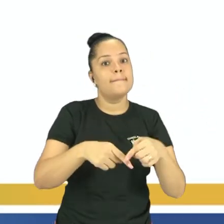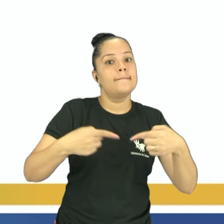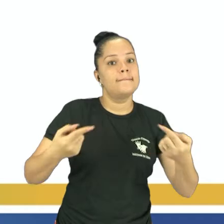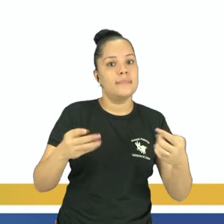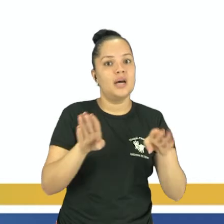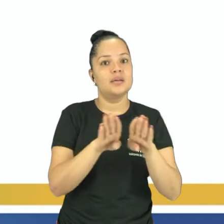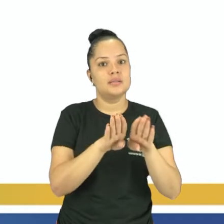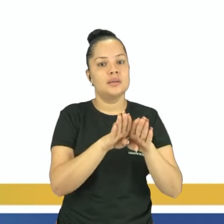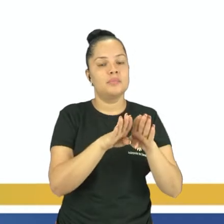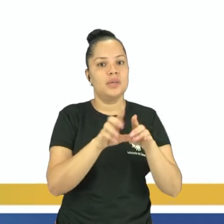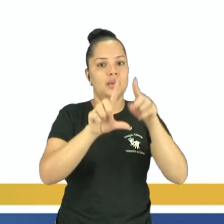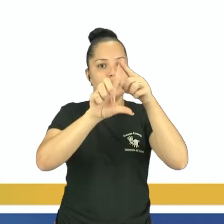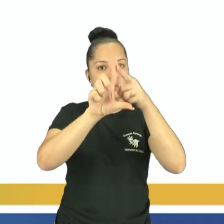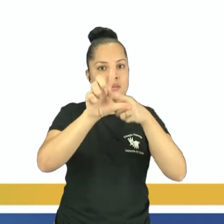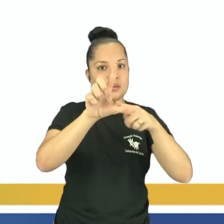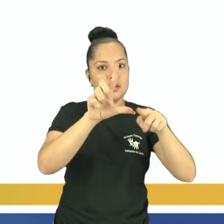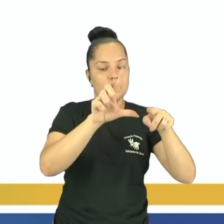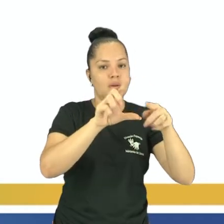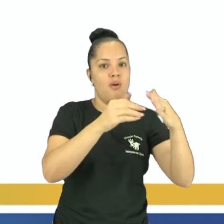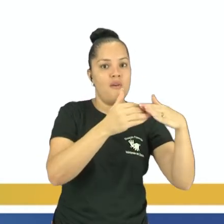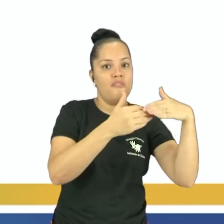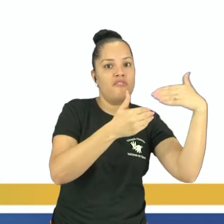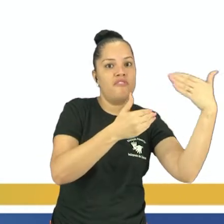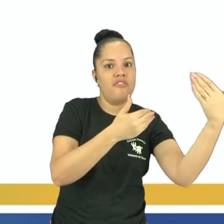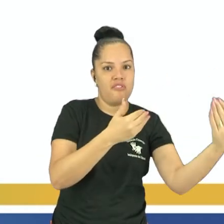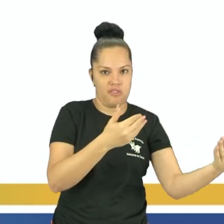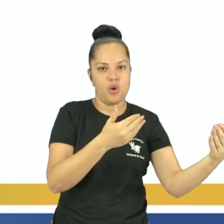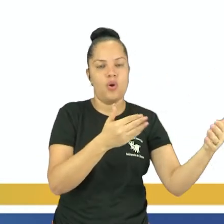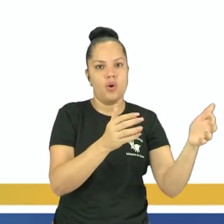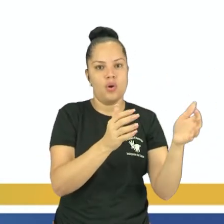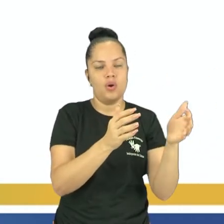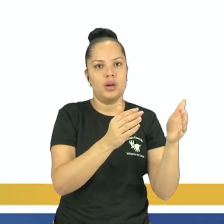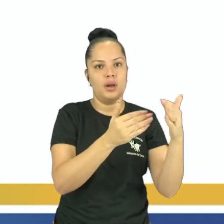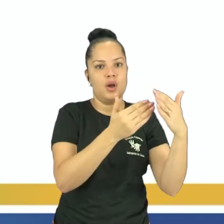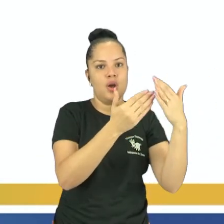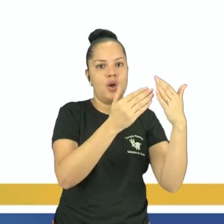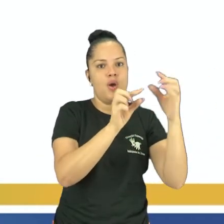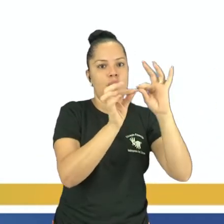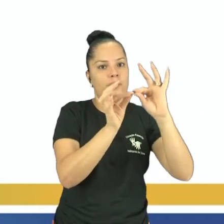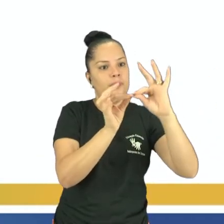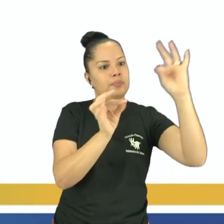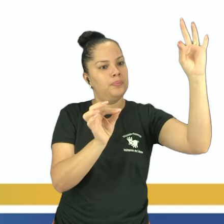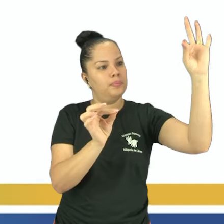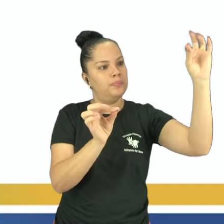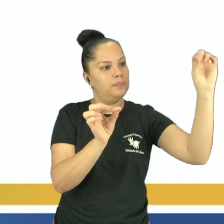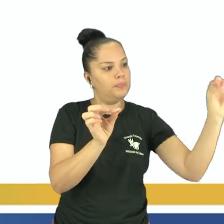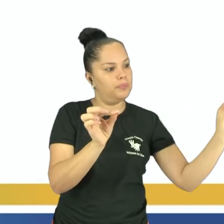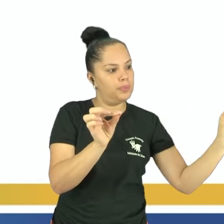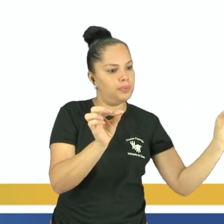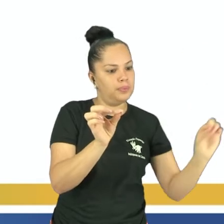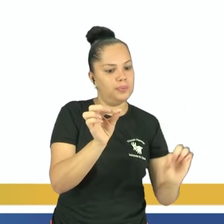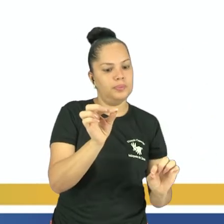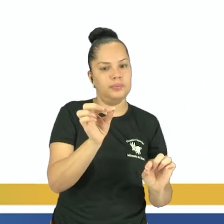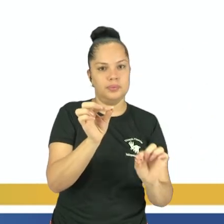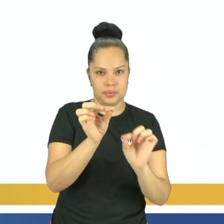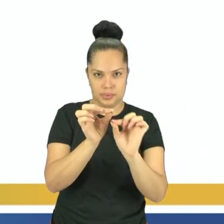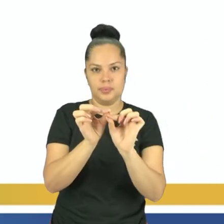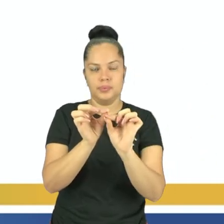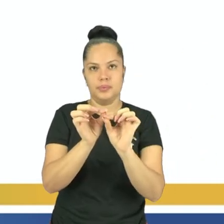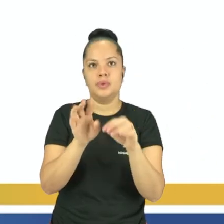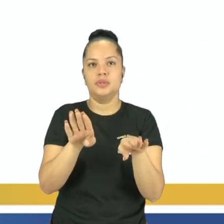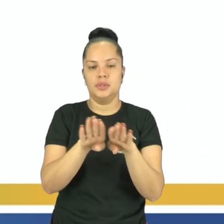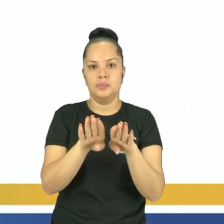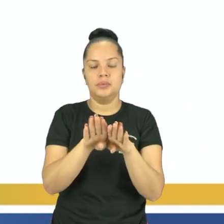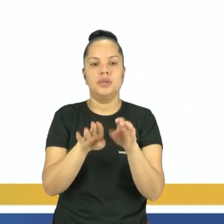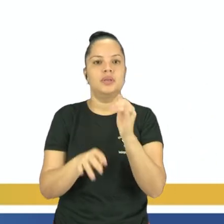os ângulos externos, né, são esses ângulos aí formados por um lado e pelo prolongamento do lado, né, sucessivo a ele.